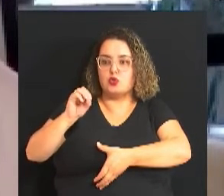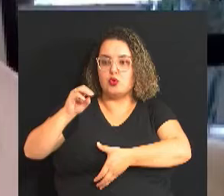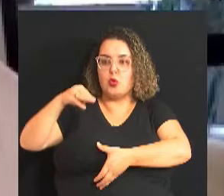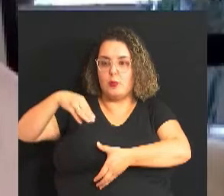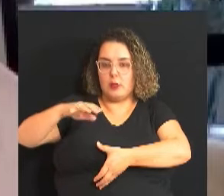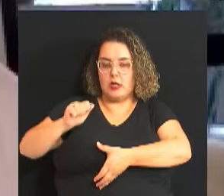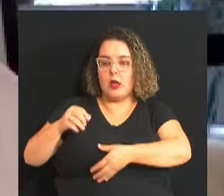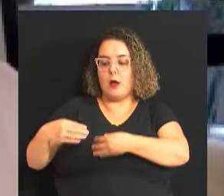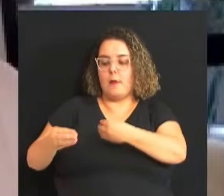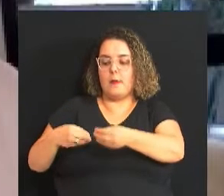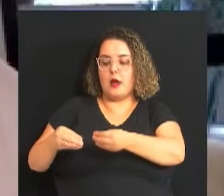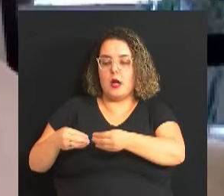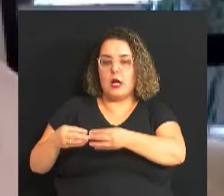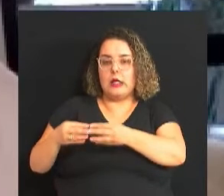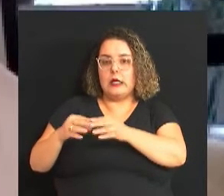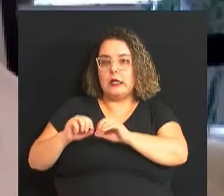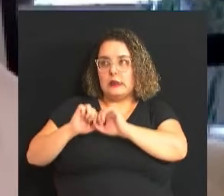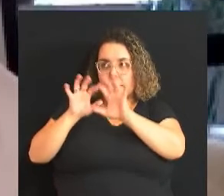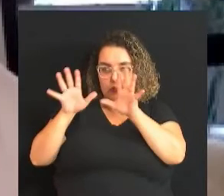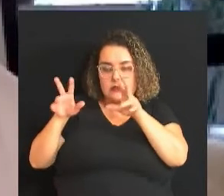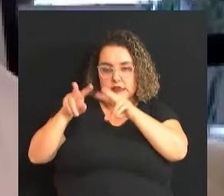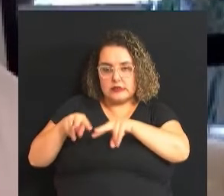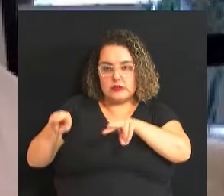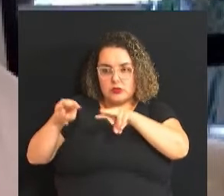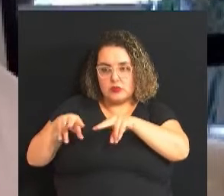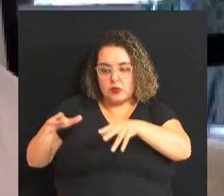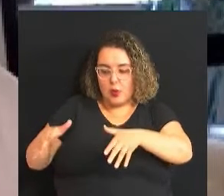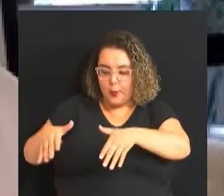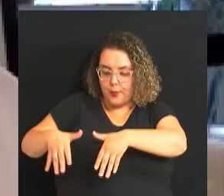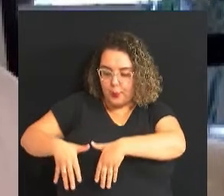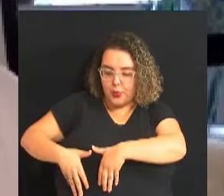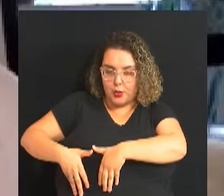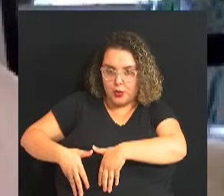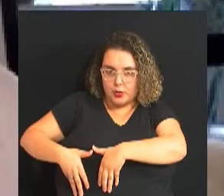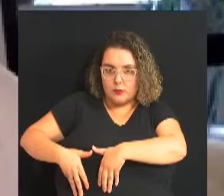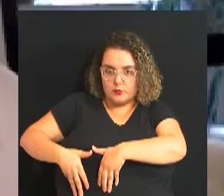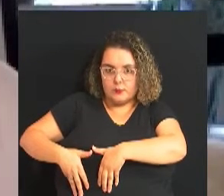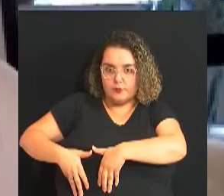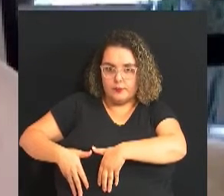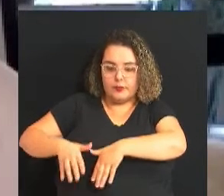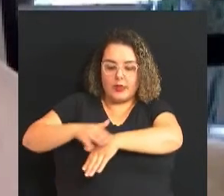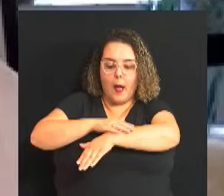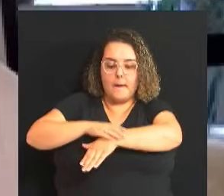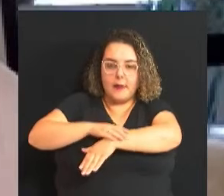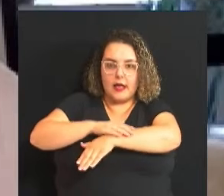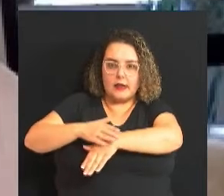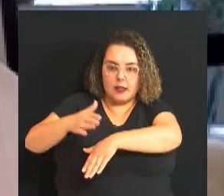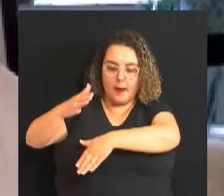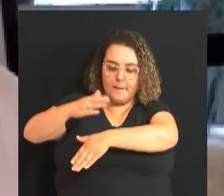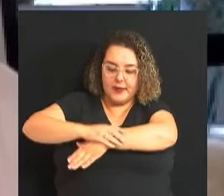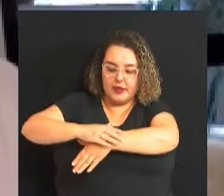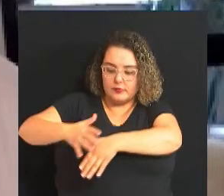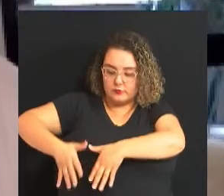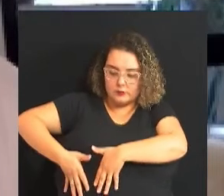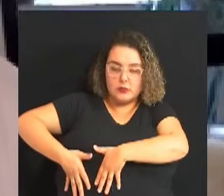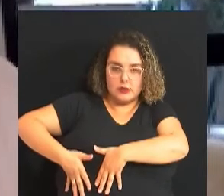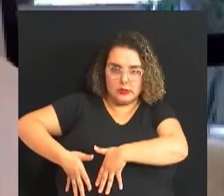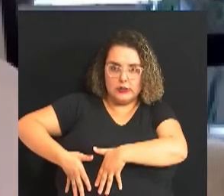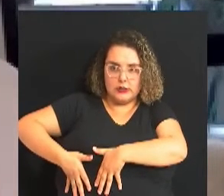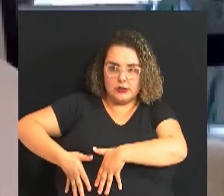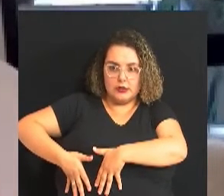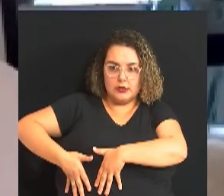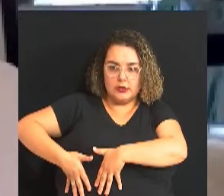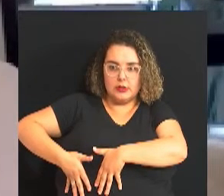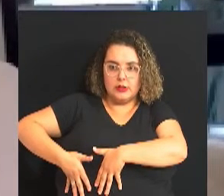plástico transparente, você põe esse colante, essa face que tem um colante na pele, gruda na pele da pessoa, e a